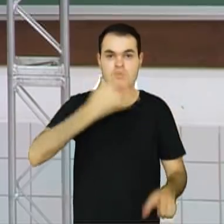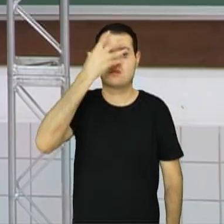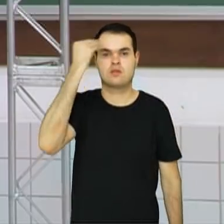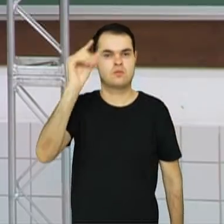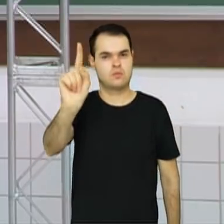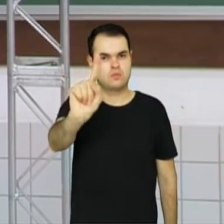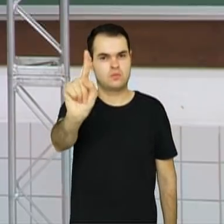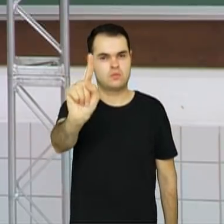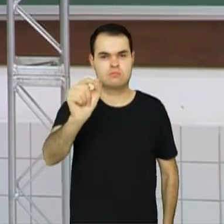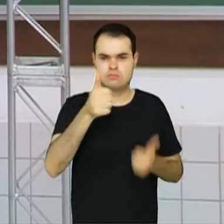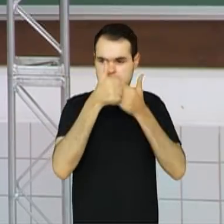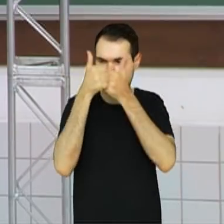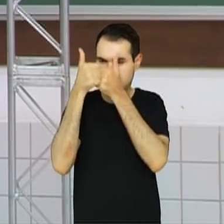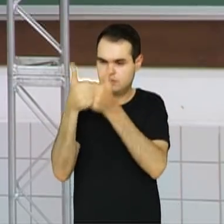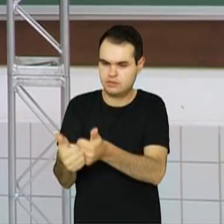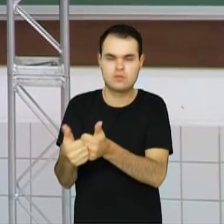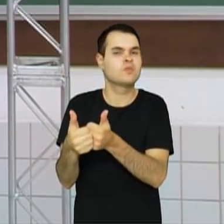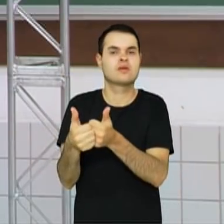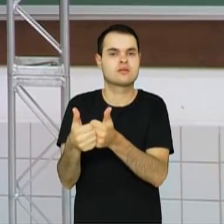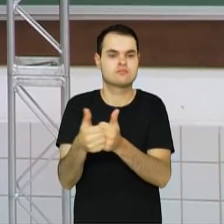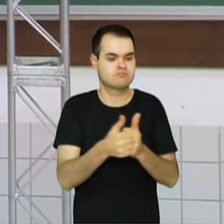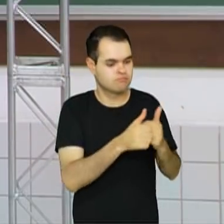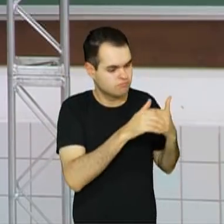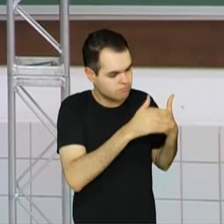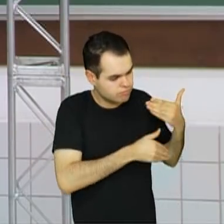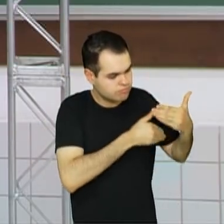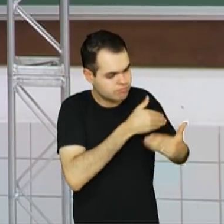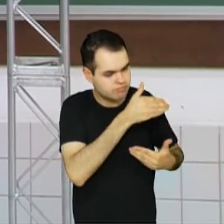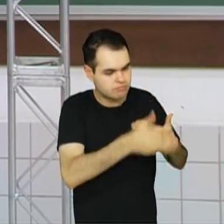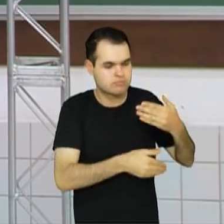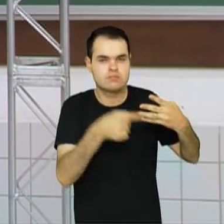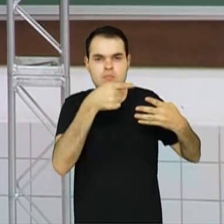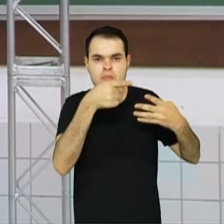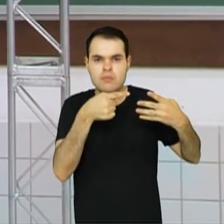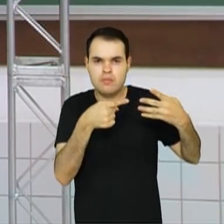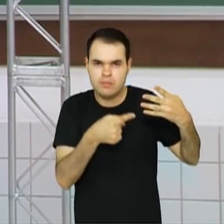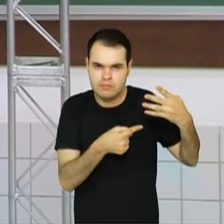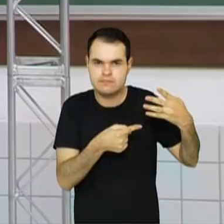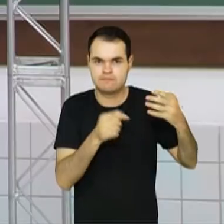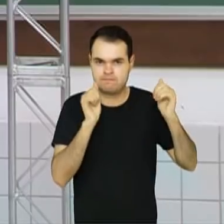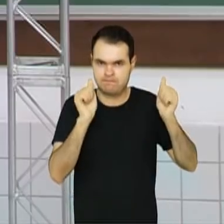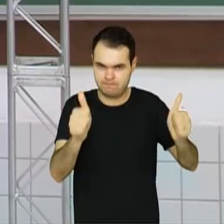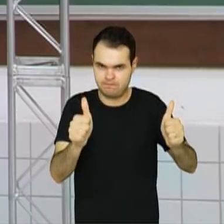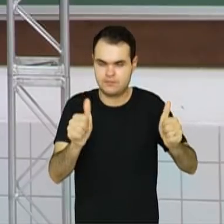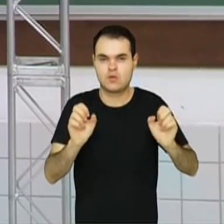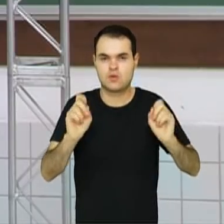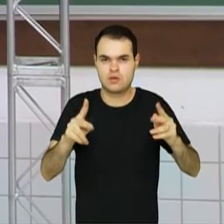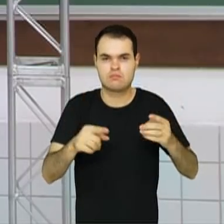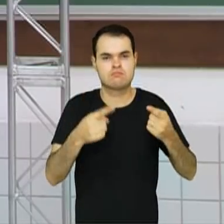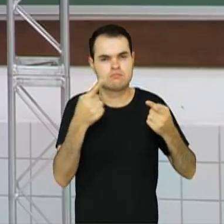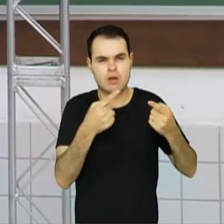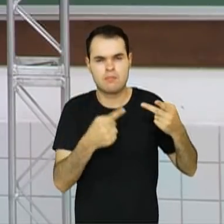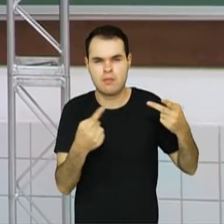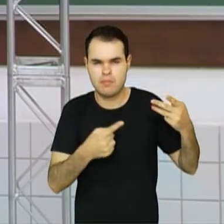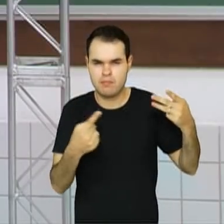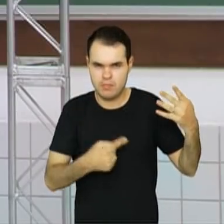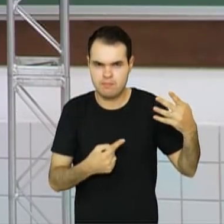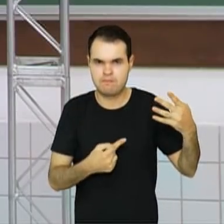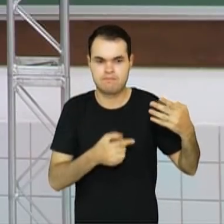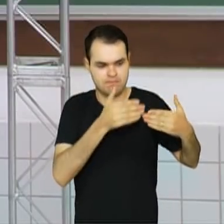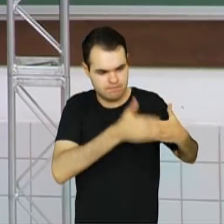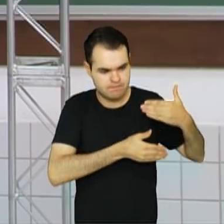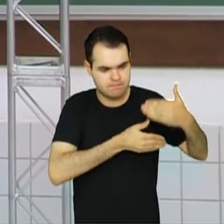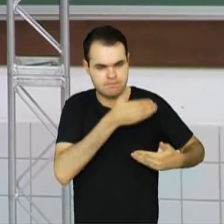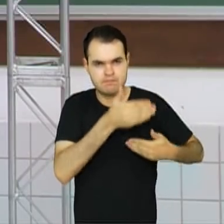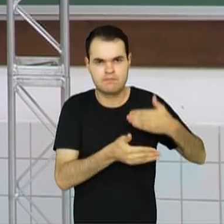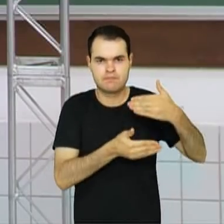você precisa seguir as etapas que foram escritas lá no seu caderno anteriormente, tá bom? Primeiro passo, segundo passo, terceiro passo, quarto passo.